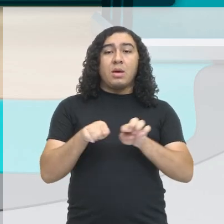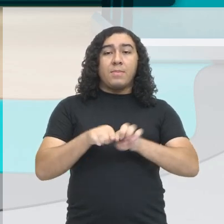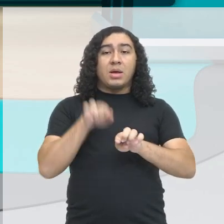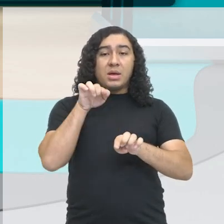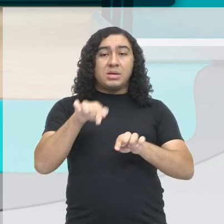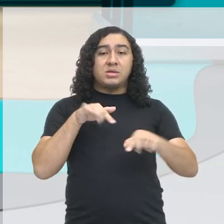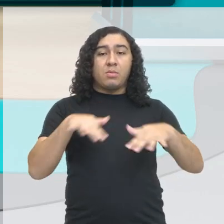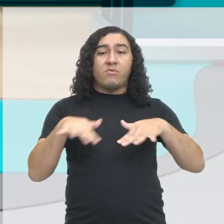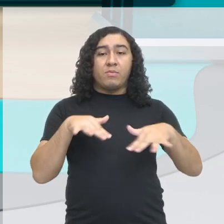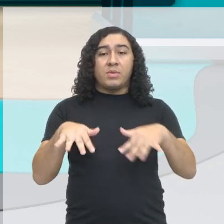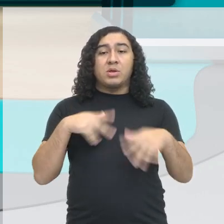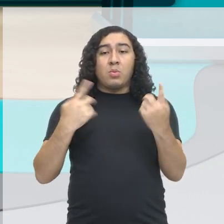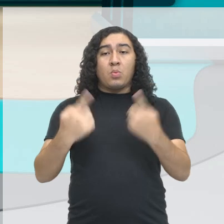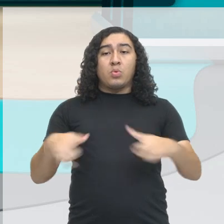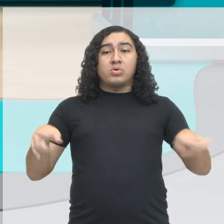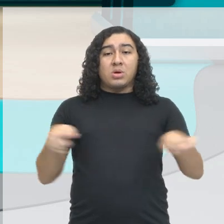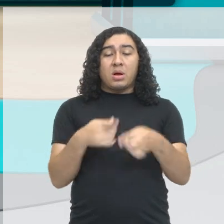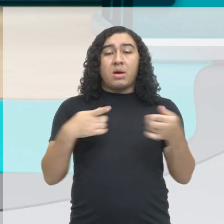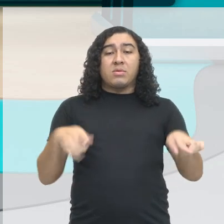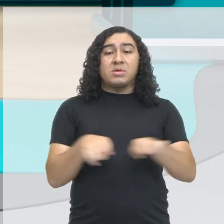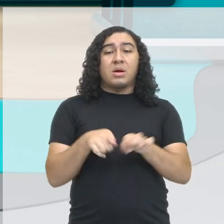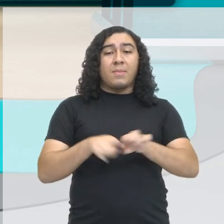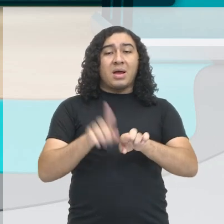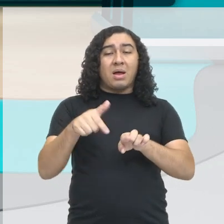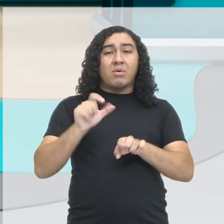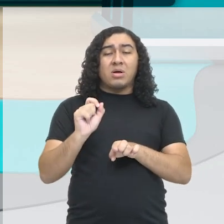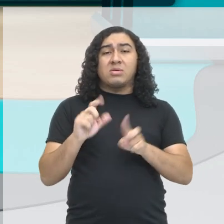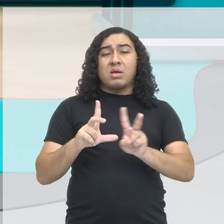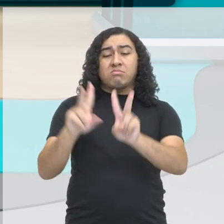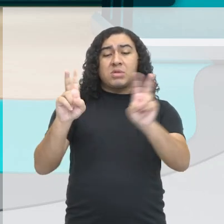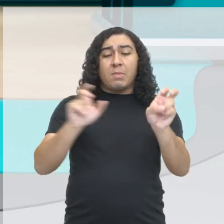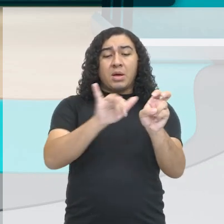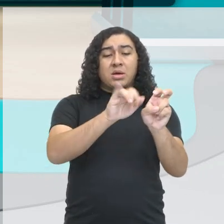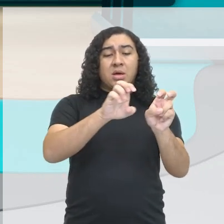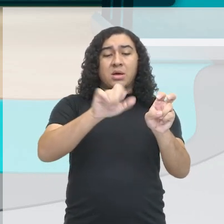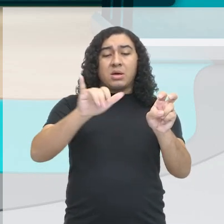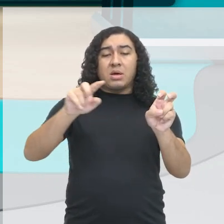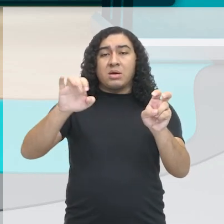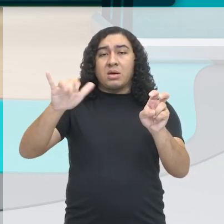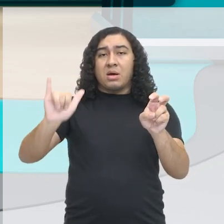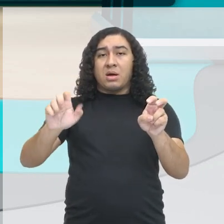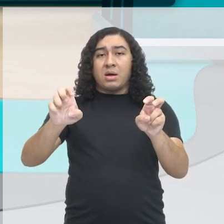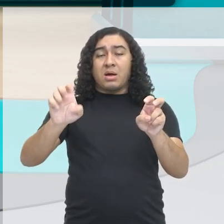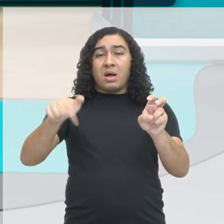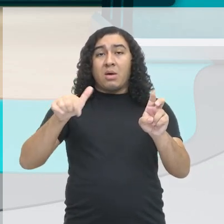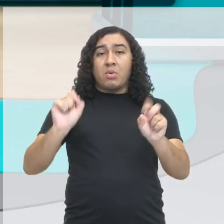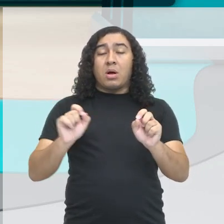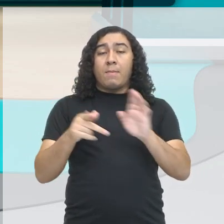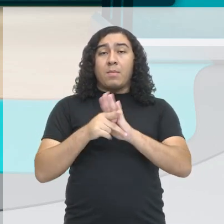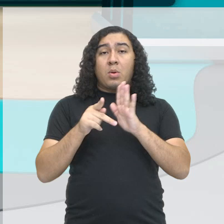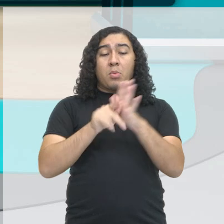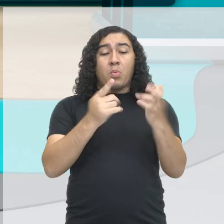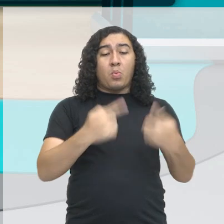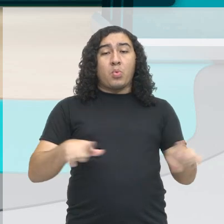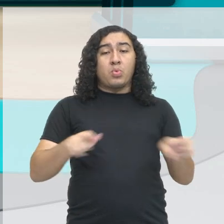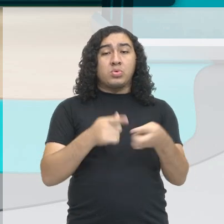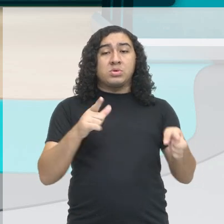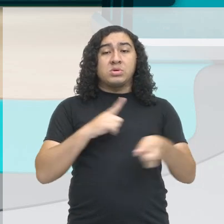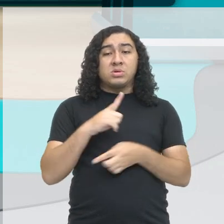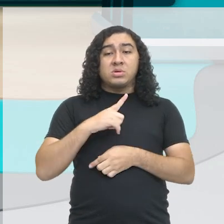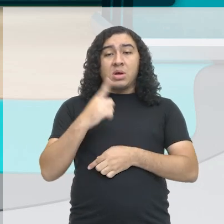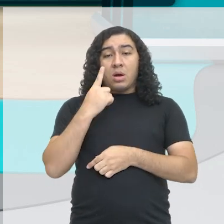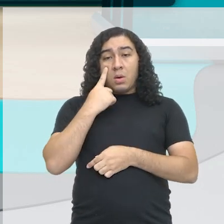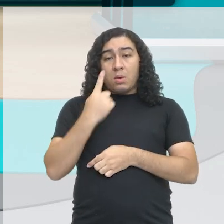movimento musical também foi chamado de Iê, Iê, Iê, uma referência ao refrão da música She